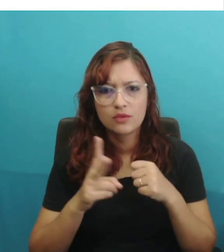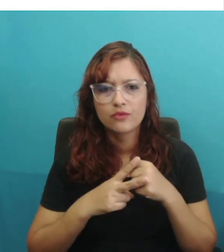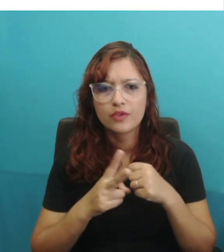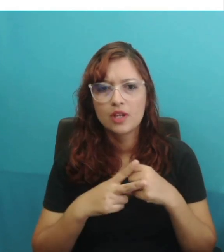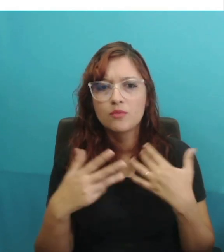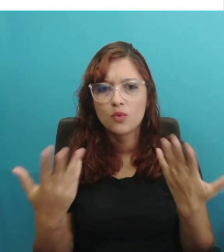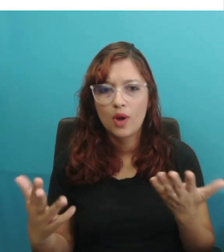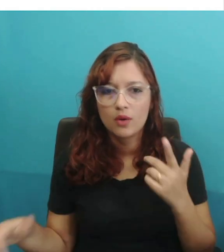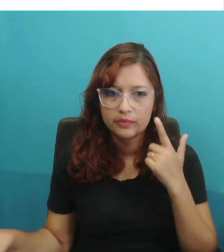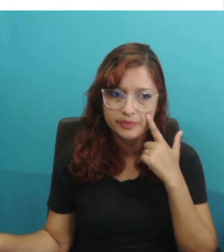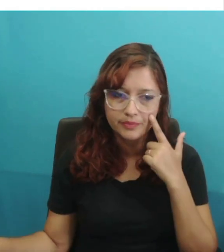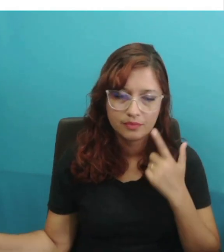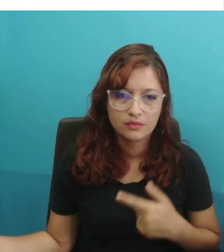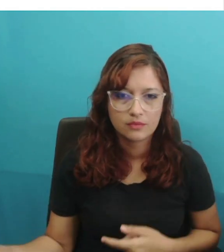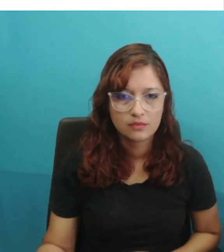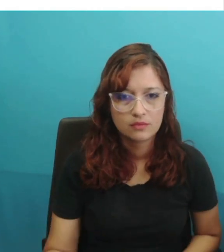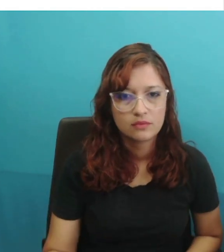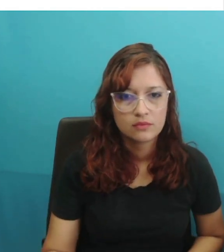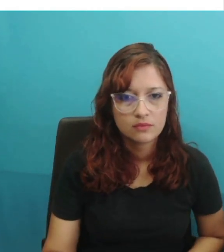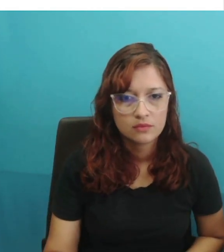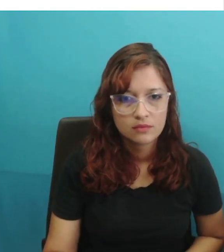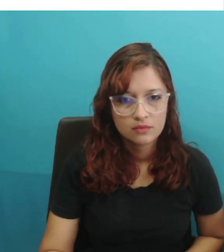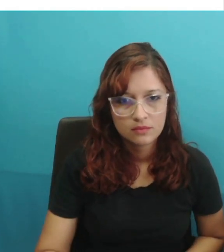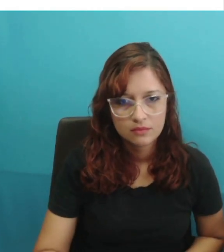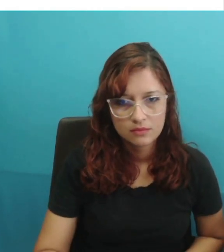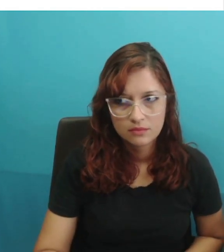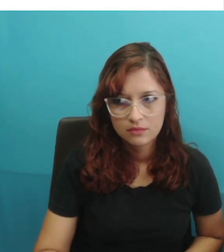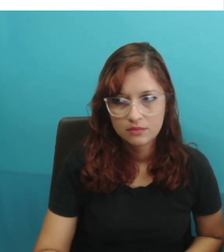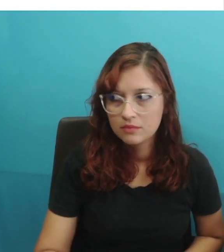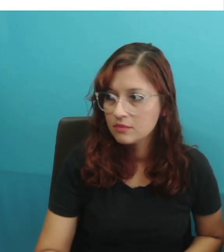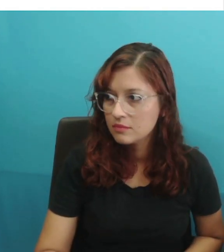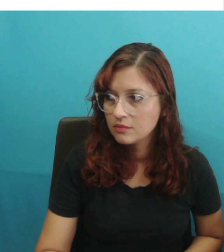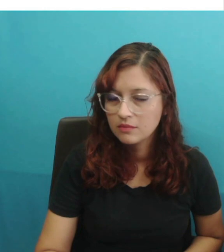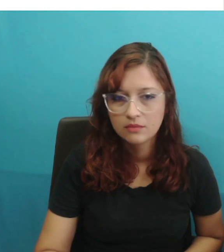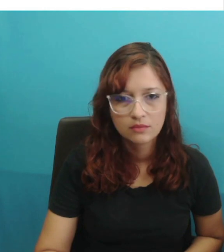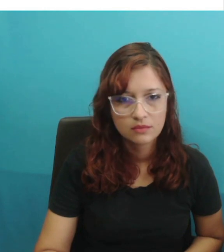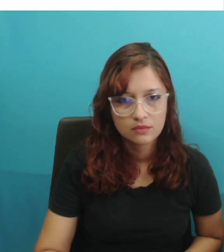Então, percebeu qual é o verbo?